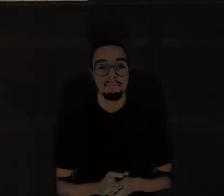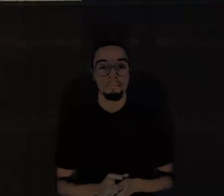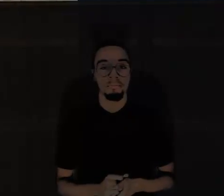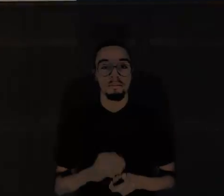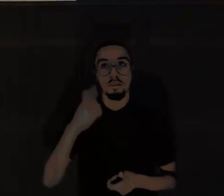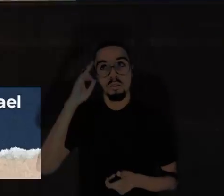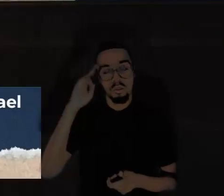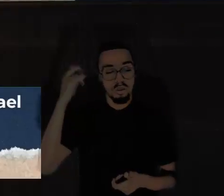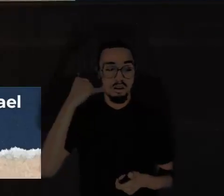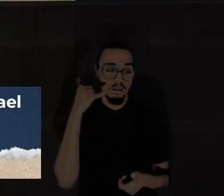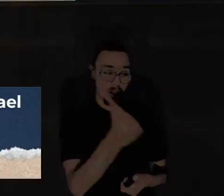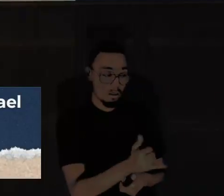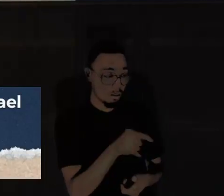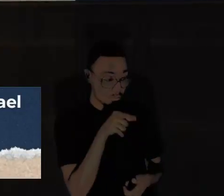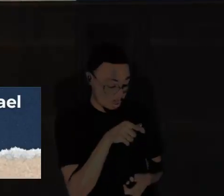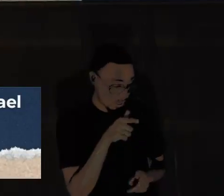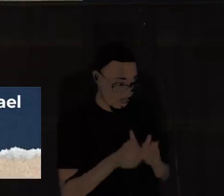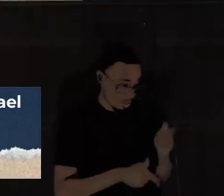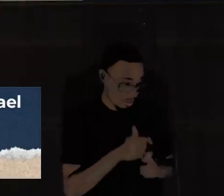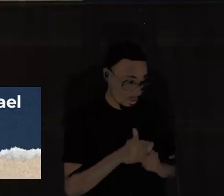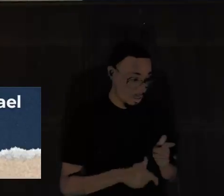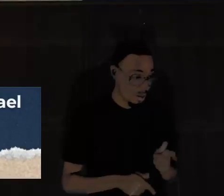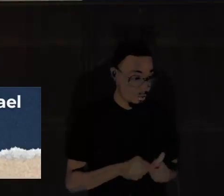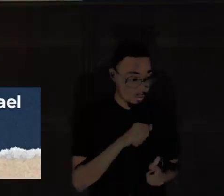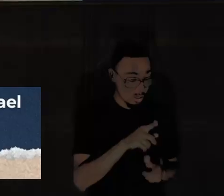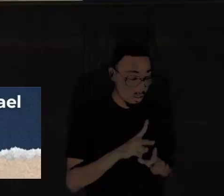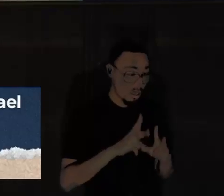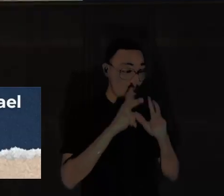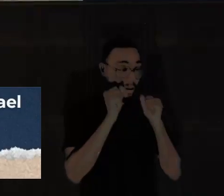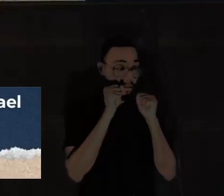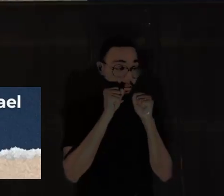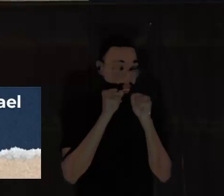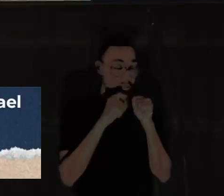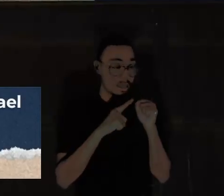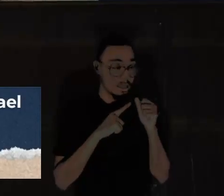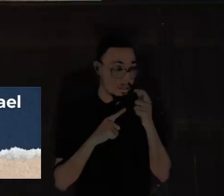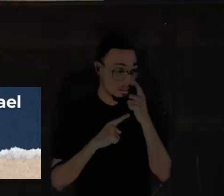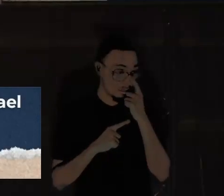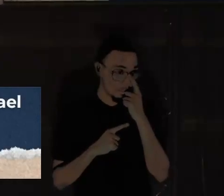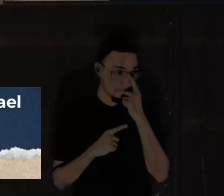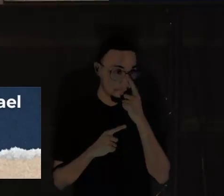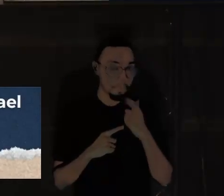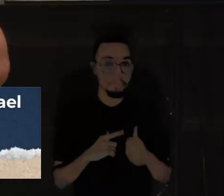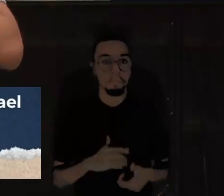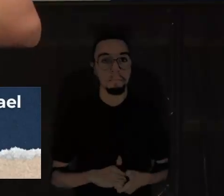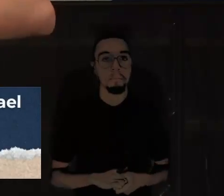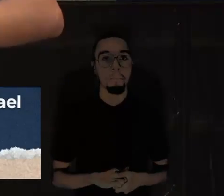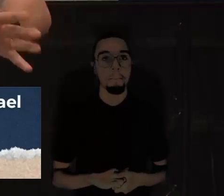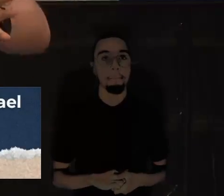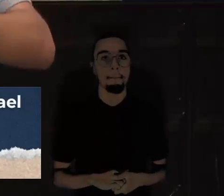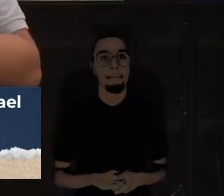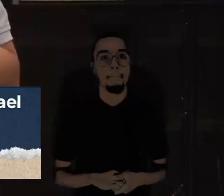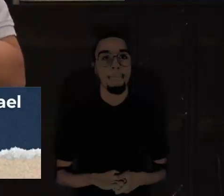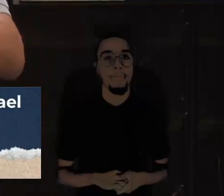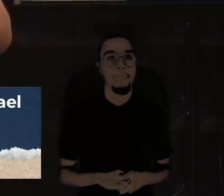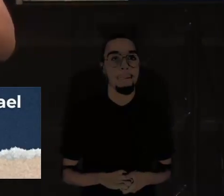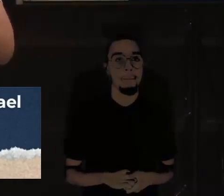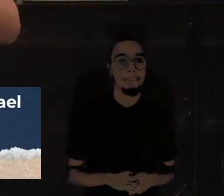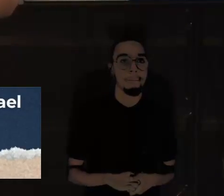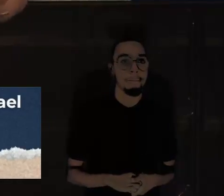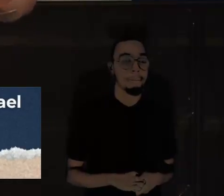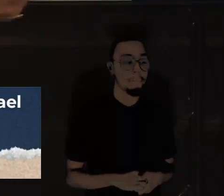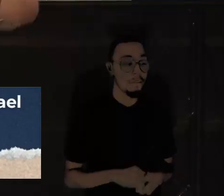Senhor se voltou para ele e disse: com a força que você tem, não é a força que eu vou te dar, é a força que você já tem,